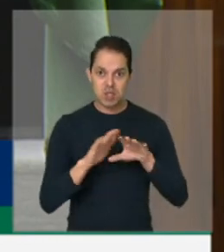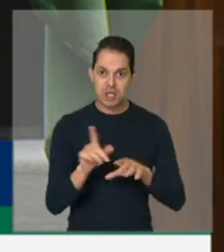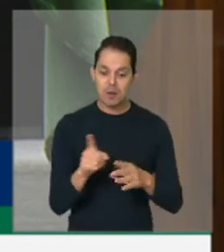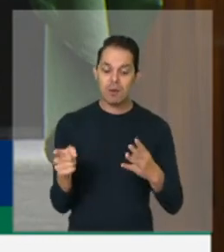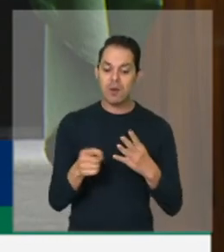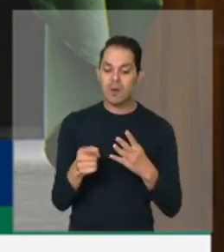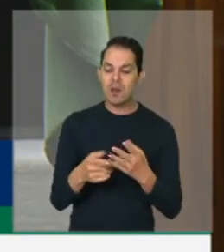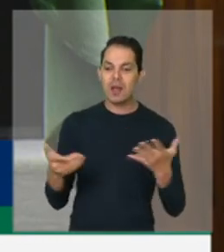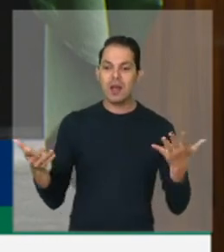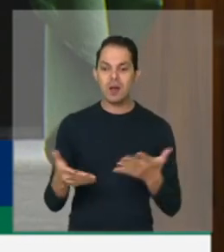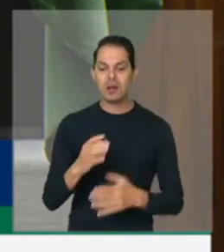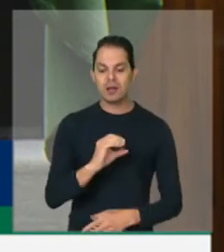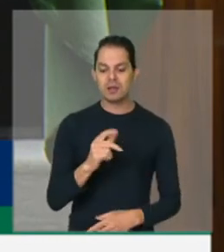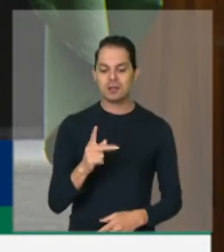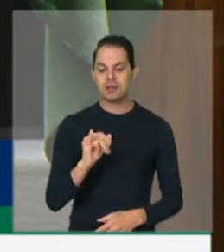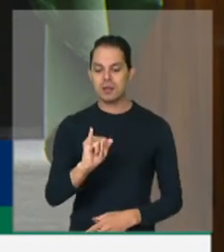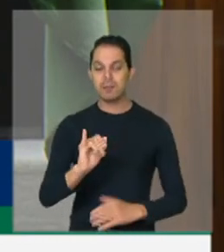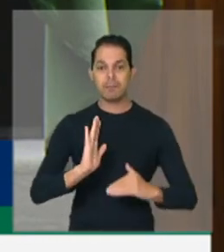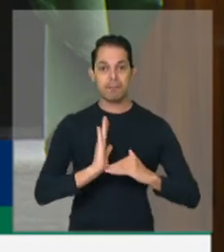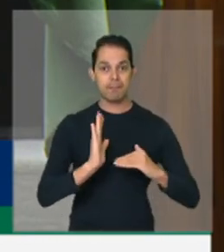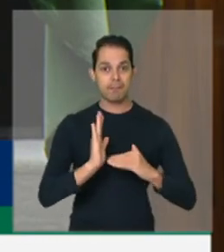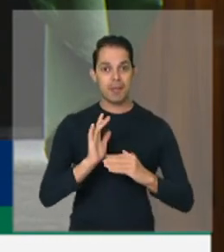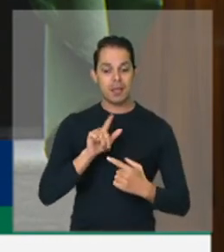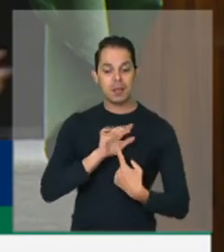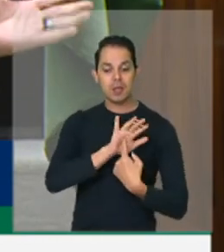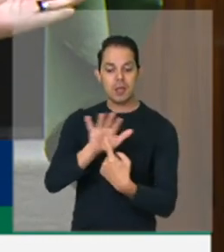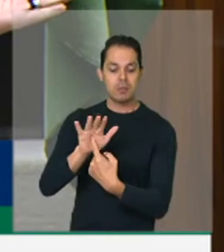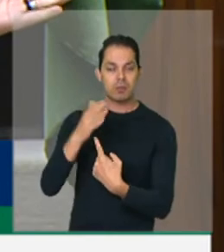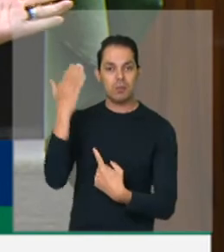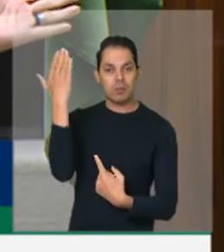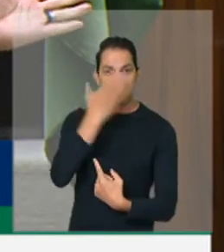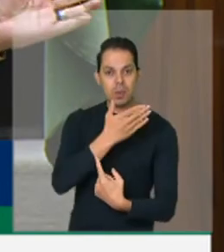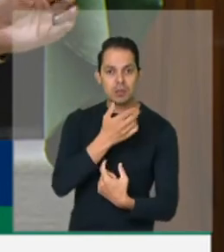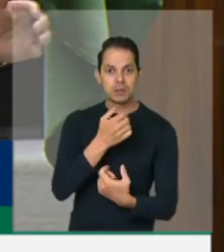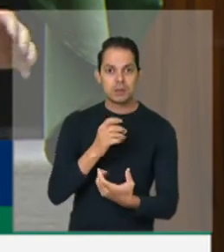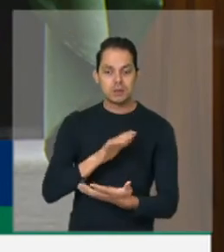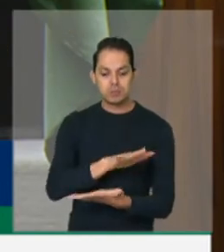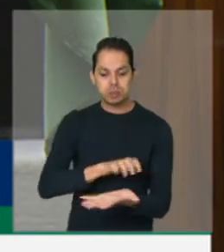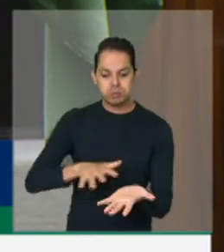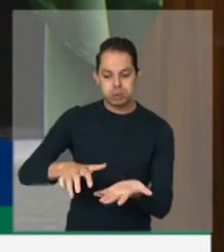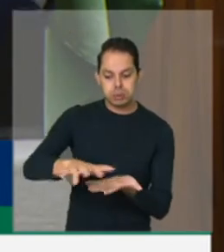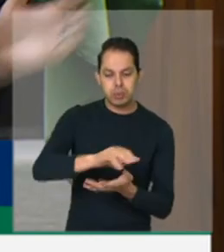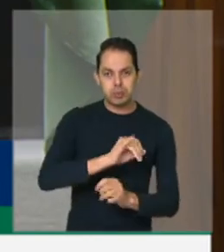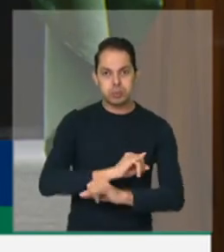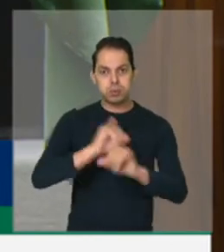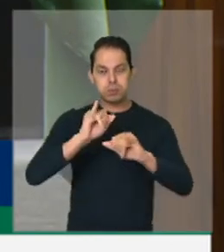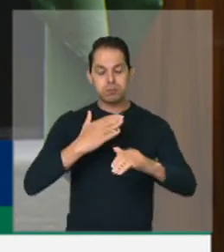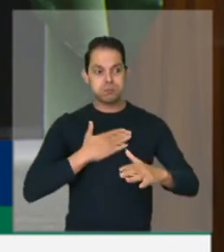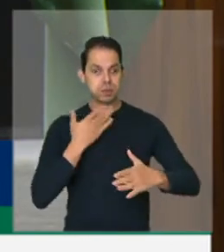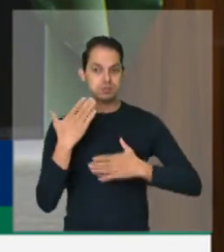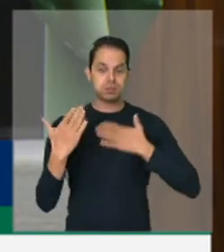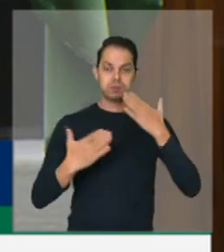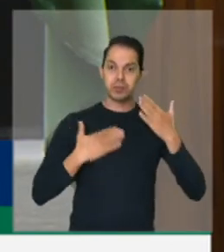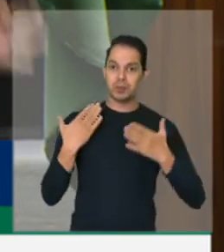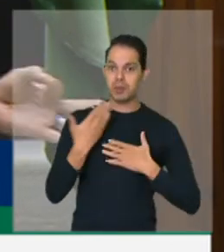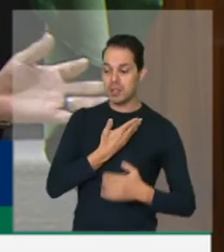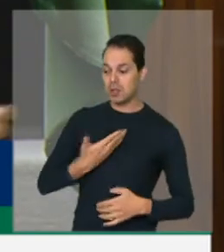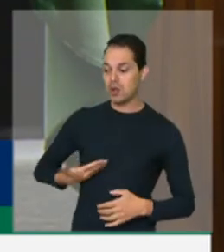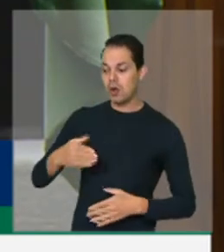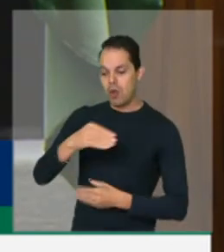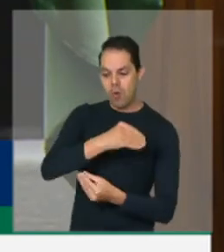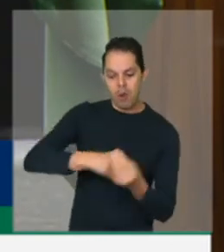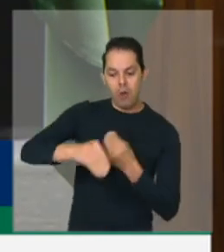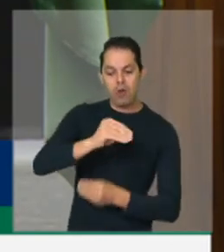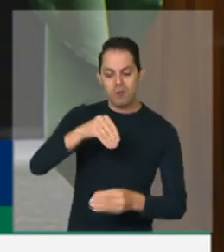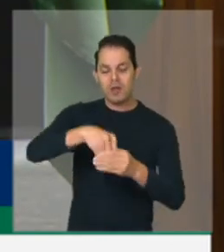a CPI do Senado revela dados assustadores que o governo federal é envolvido no maior antro de